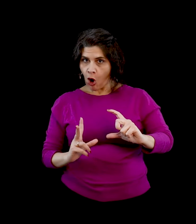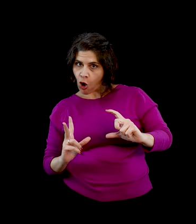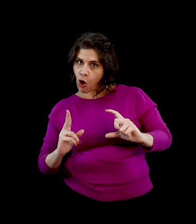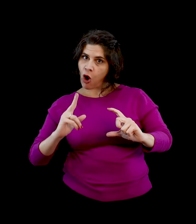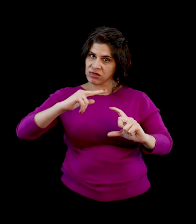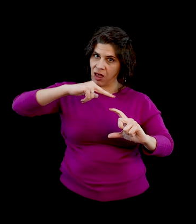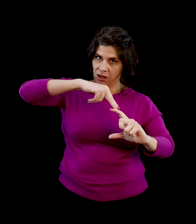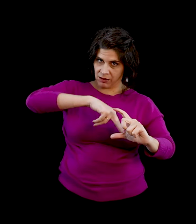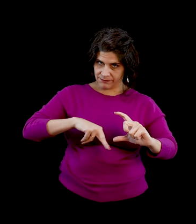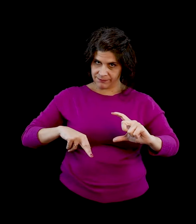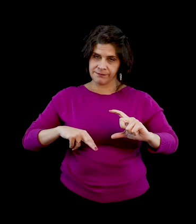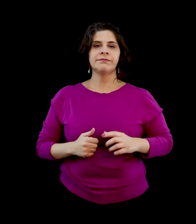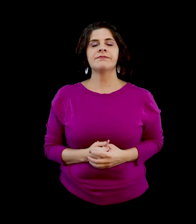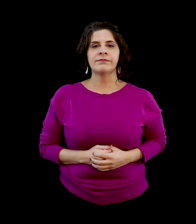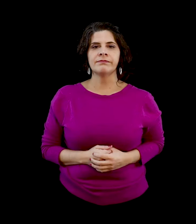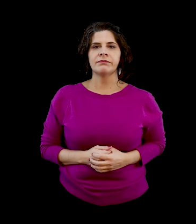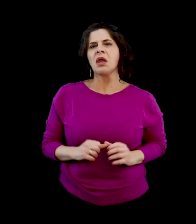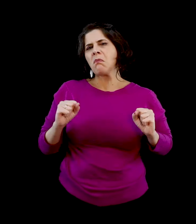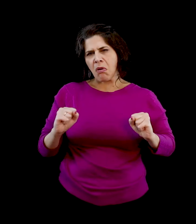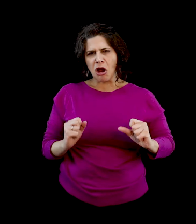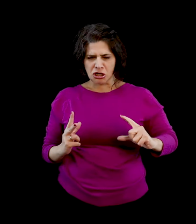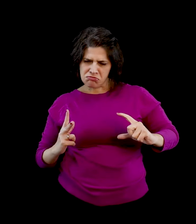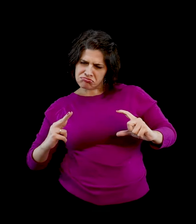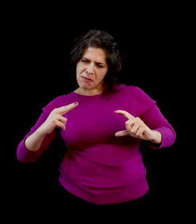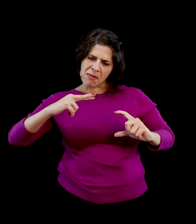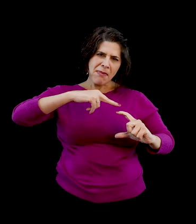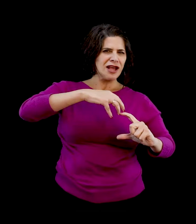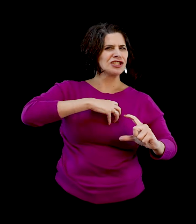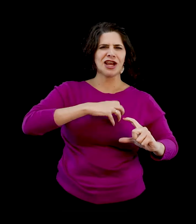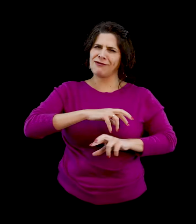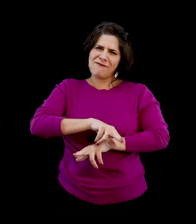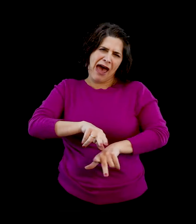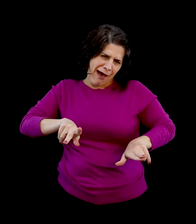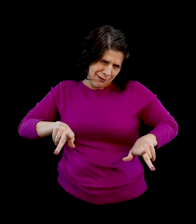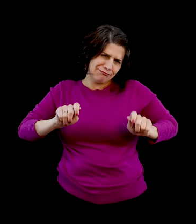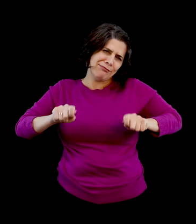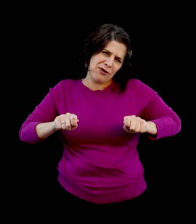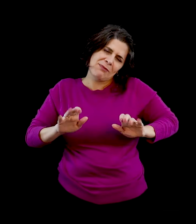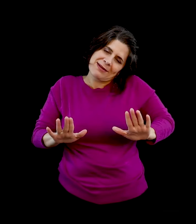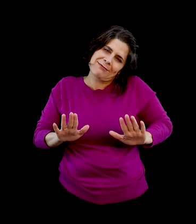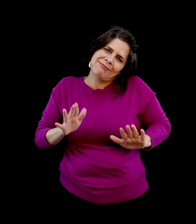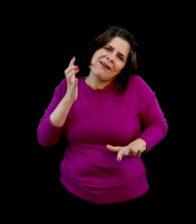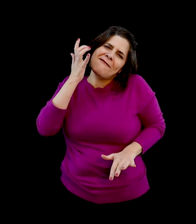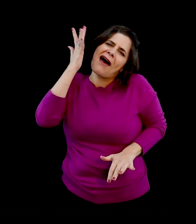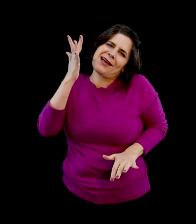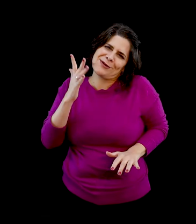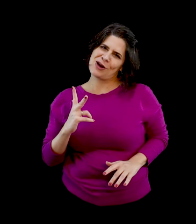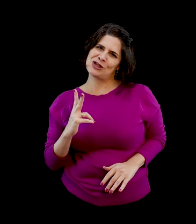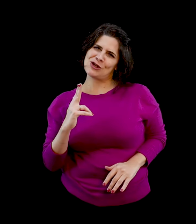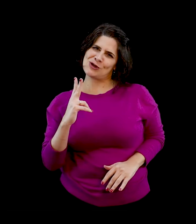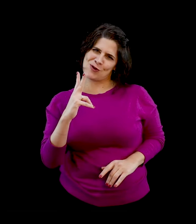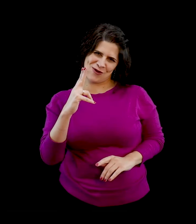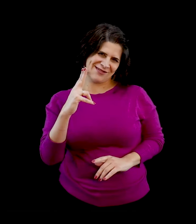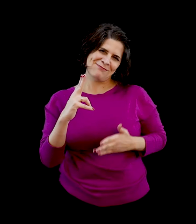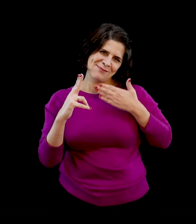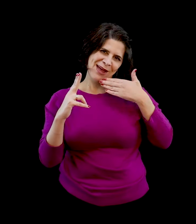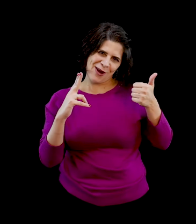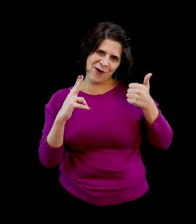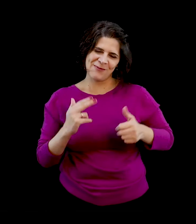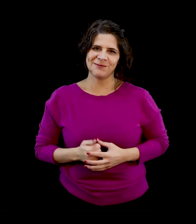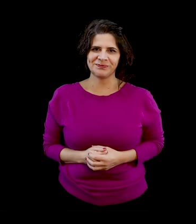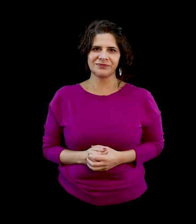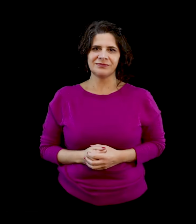Eu acho que a gente pode, existem várias formas de cortar, mas eu vou usar a tesoura, porque nesse caso é bem fácil. Então eu vou cortar grandão primeiro,